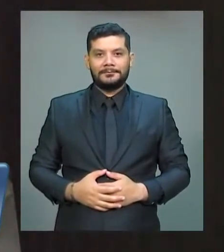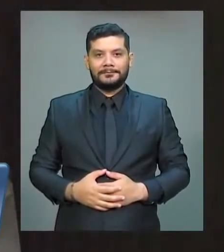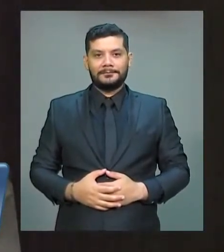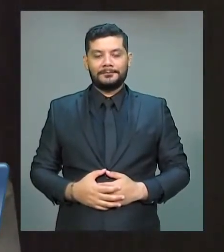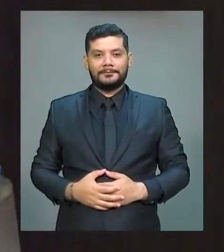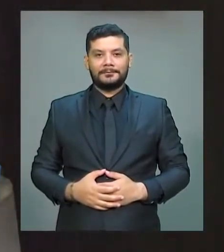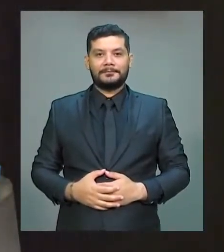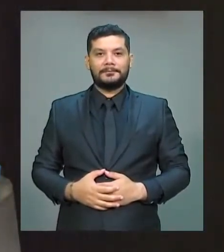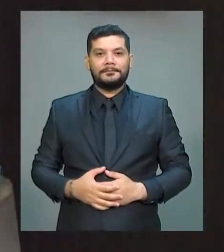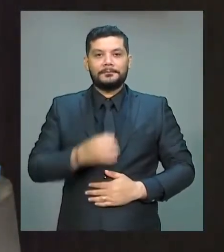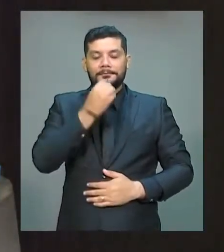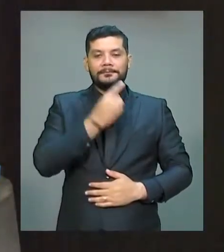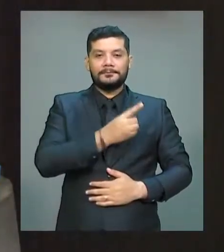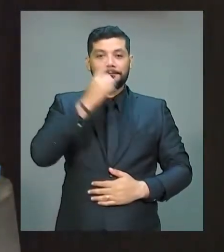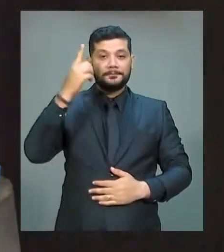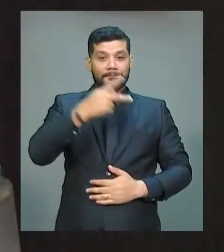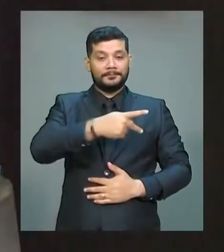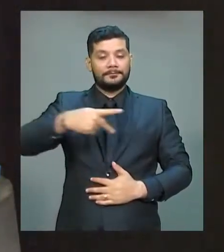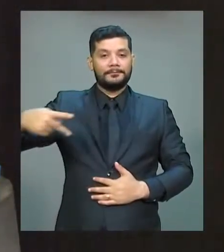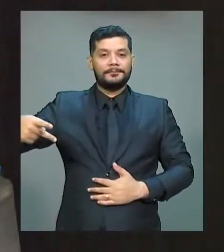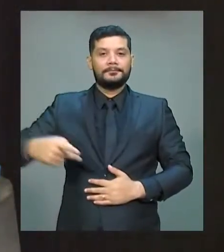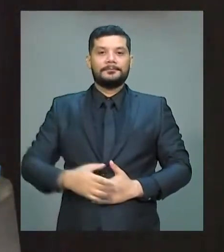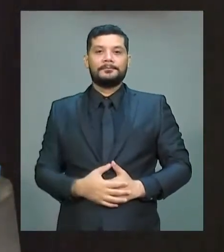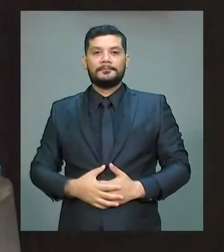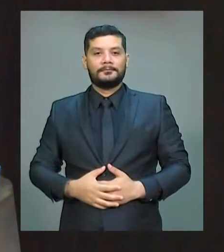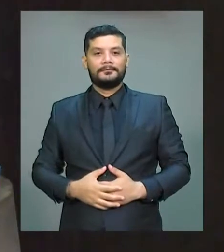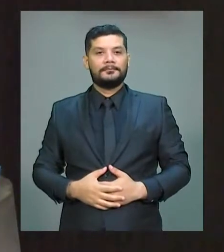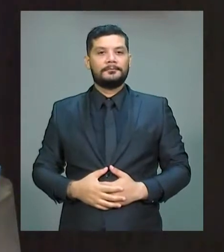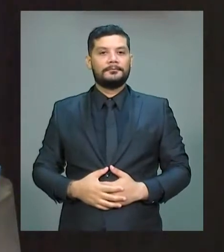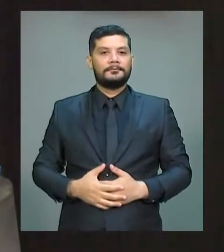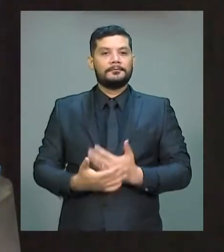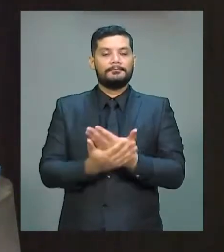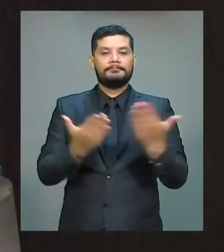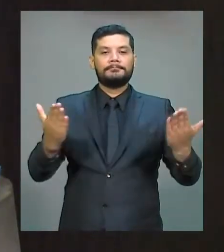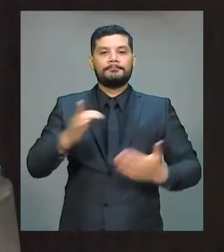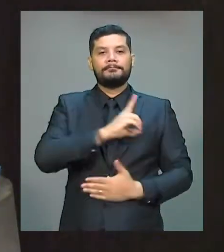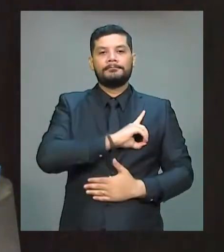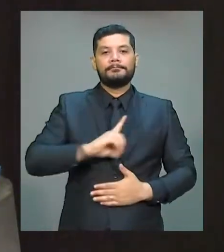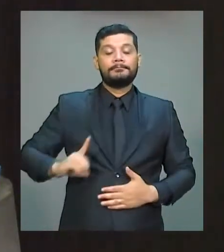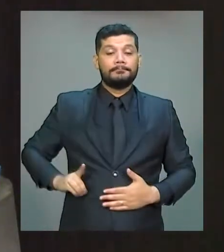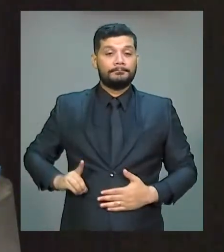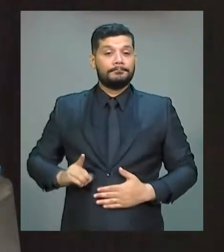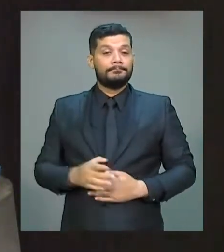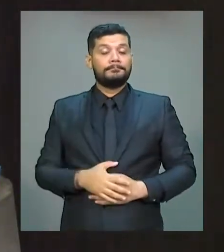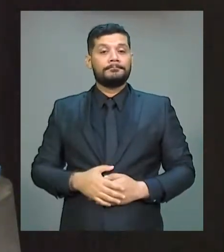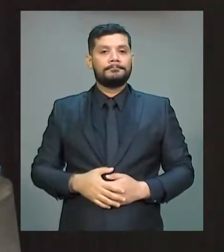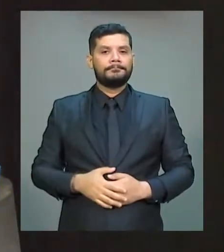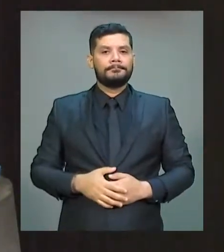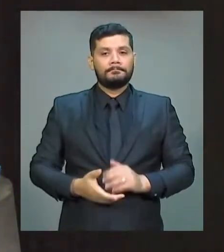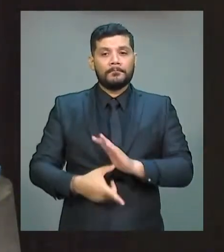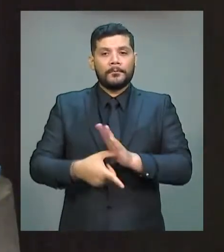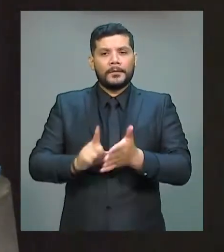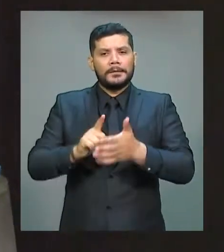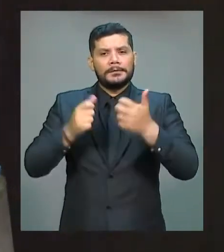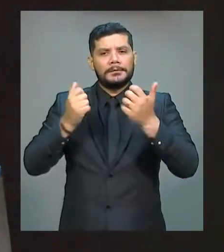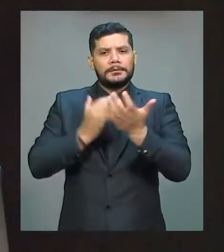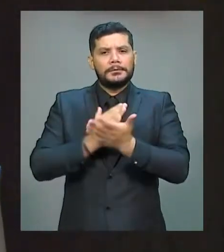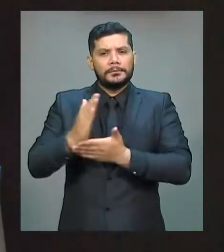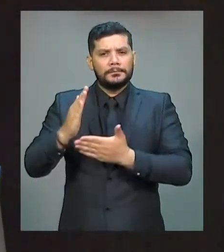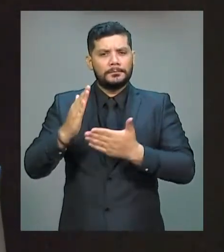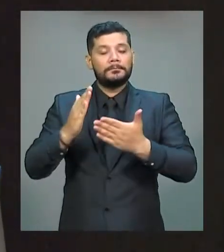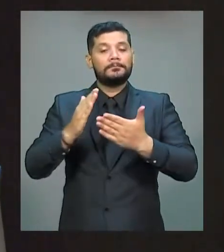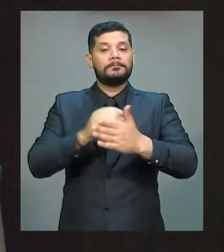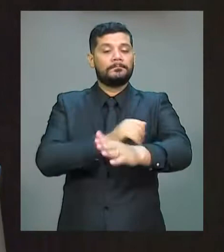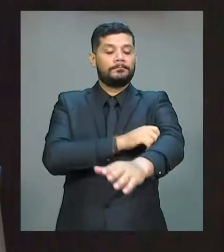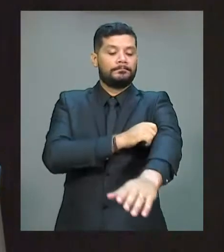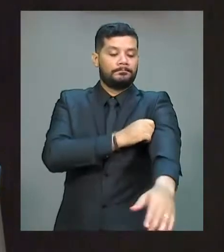Bom dia, senhor presidente. Bom dia, deputadas, bom dia, deputados. Antes de mais nada,